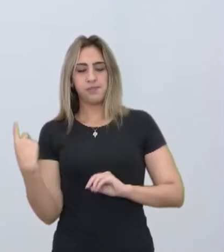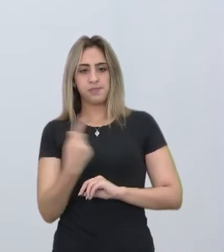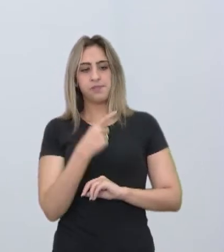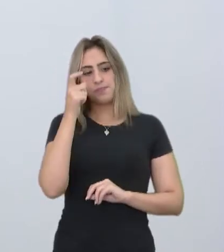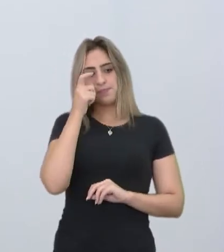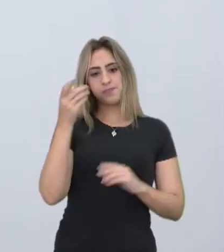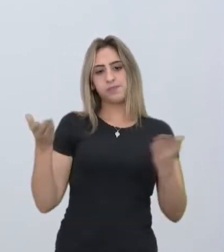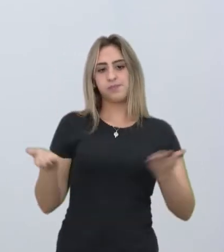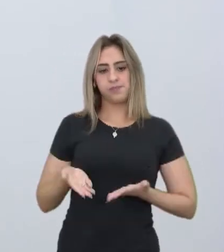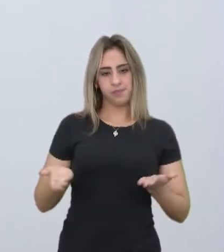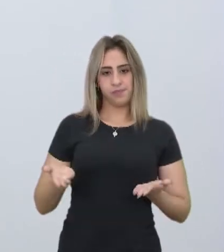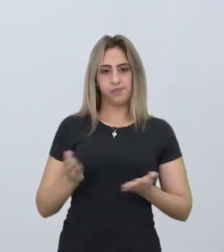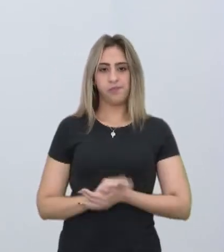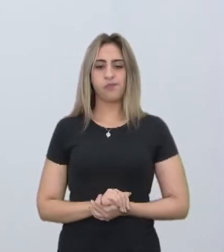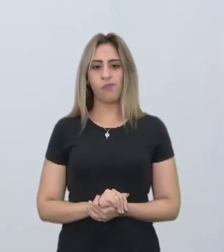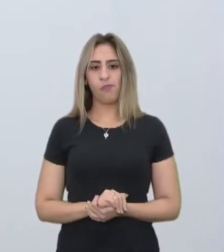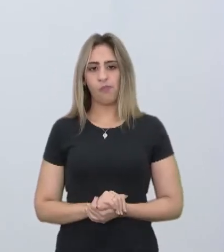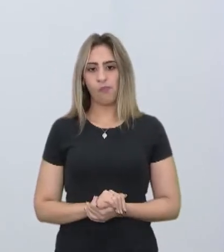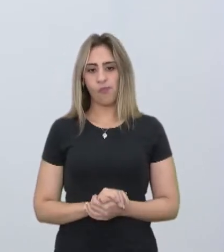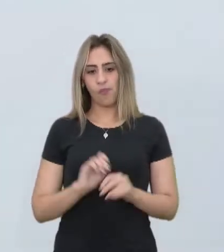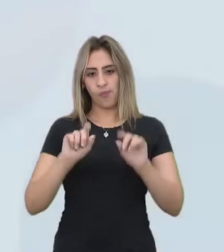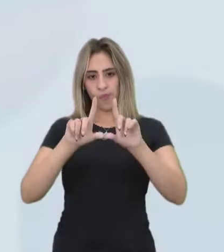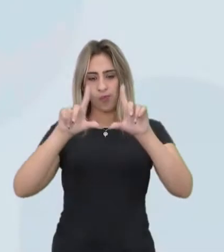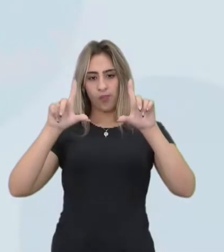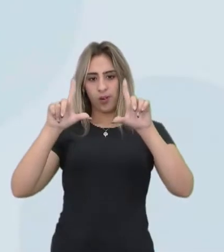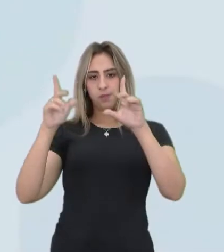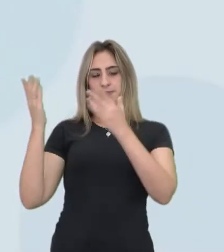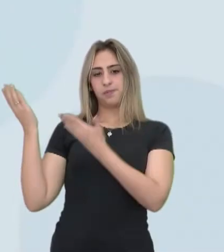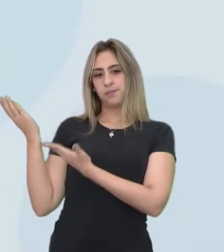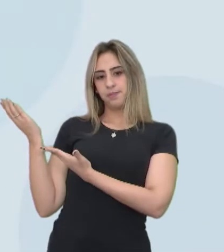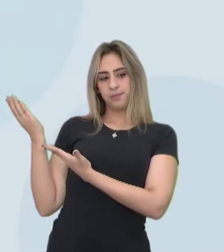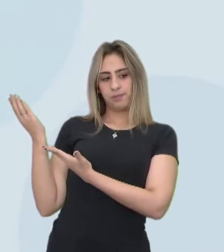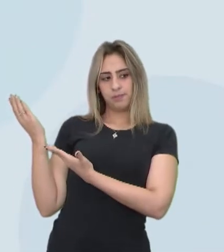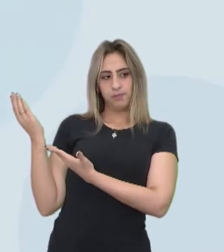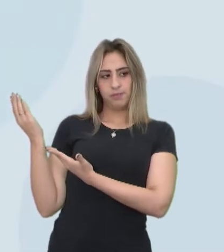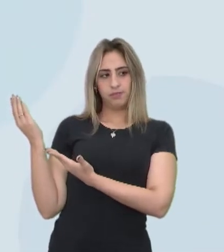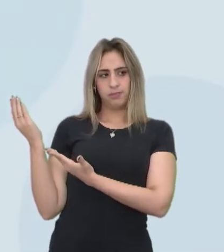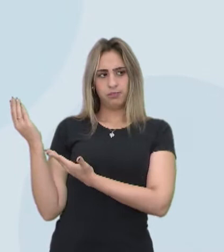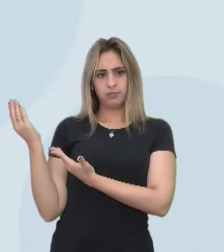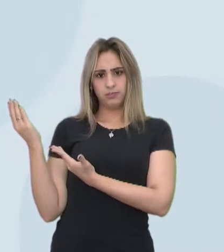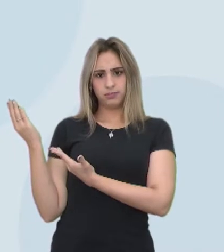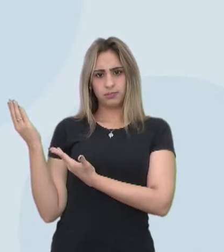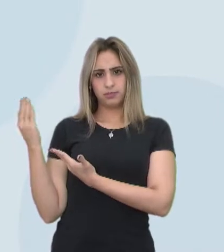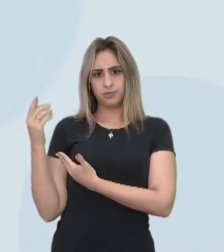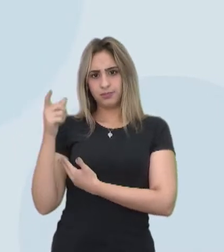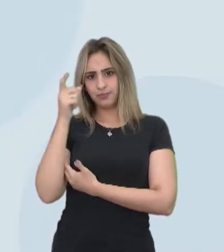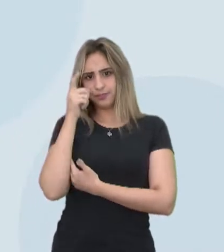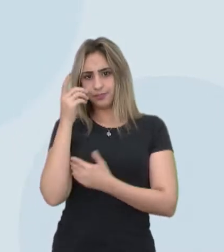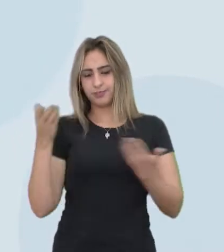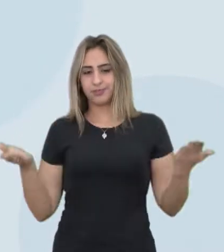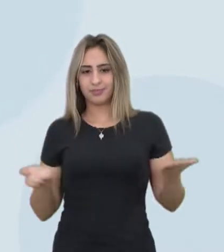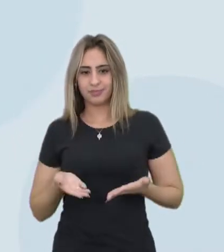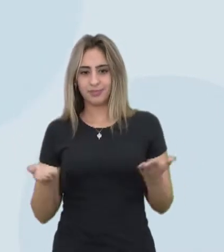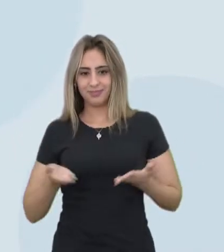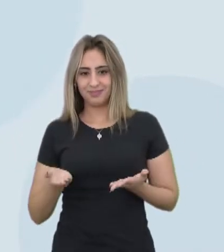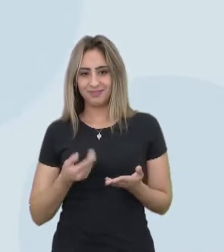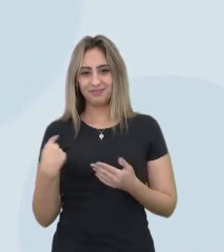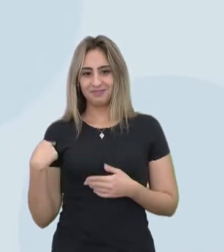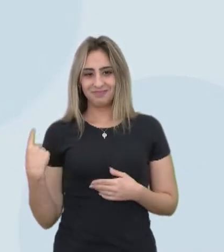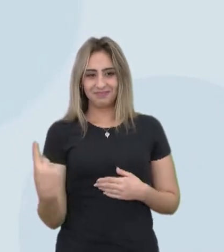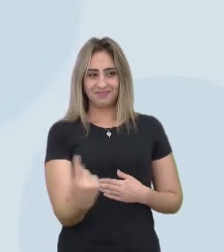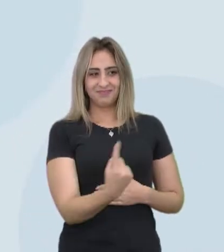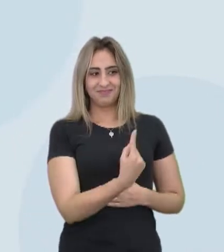vendo. Tá aí na tela para vocês exatamente o que a gente vai ver hoje, né? Então a gente está na